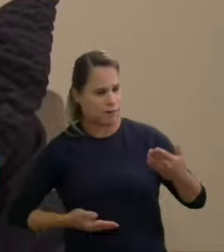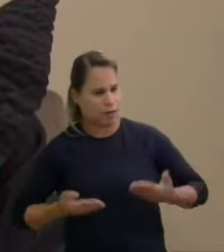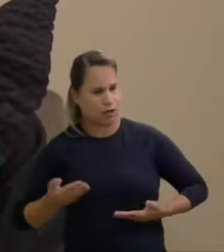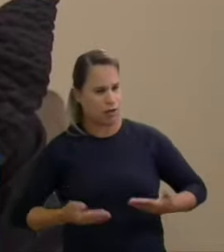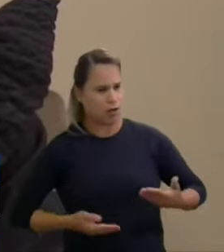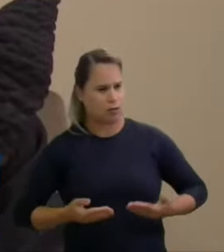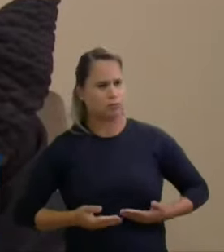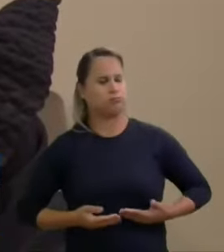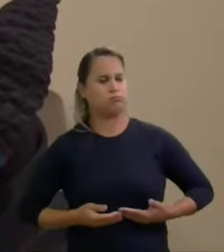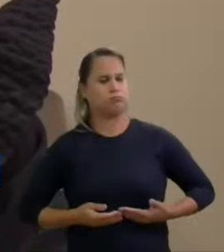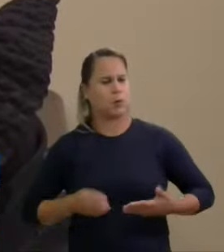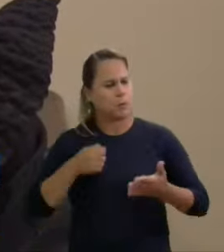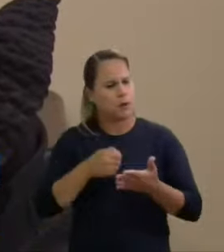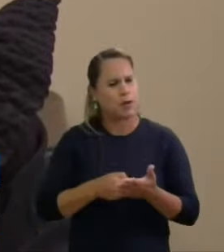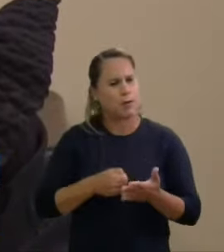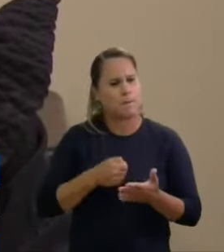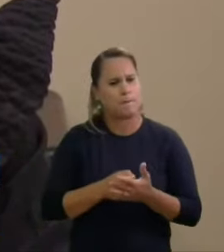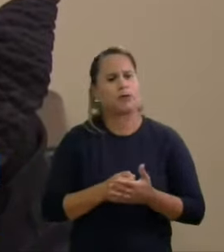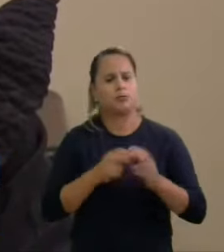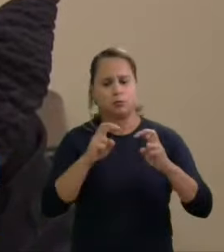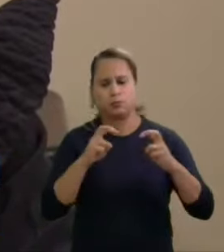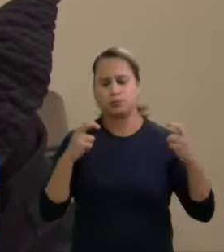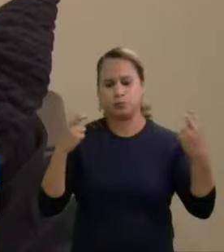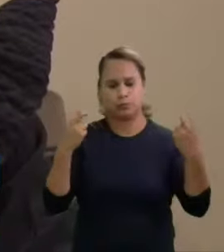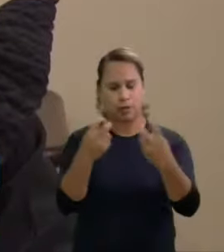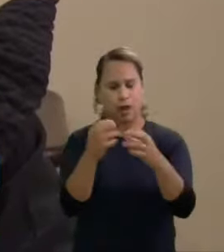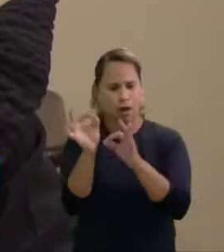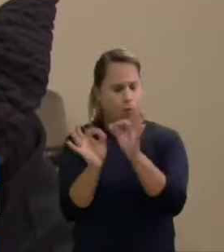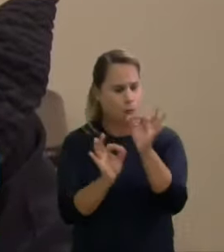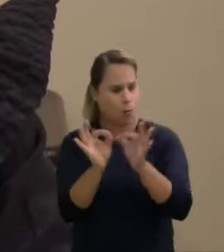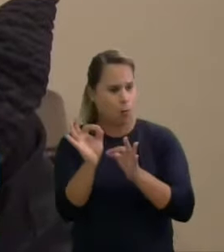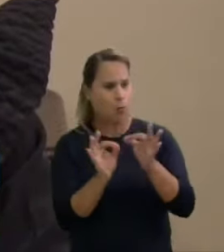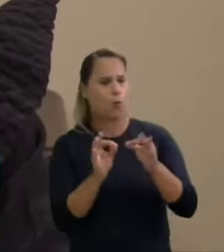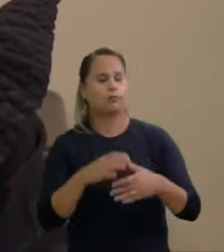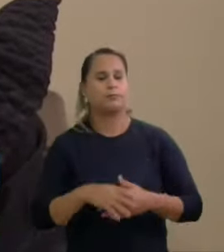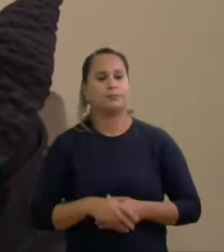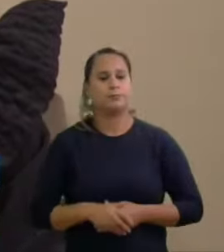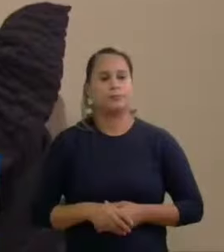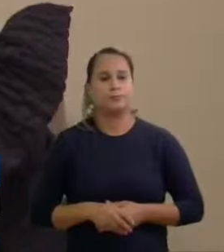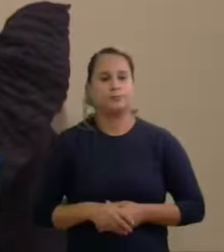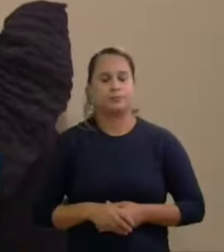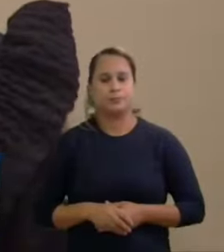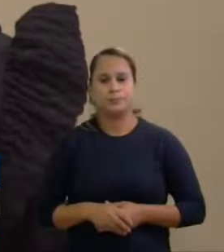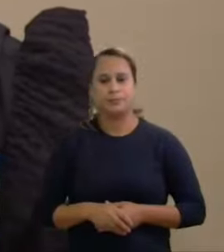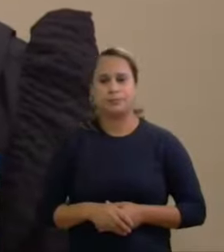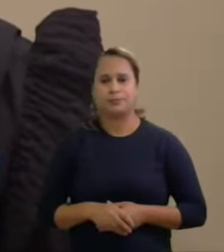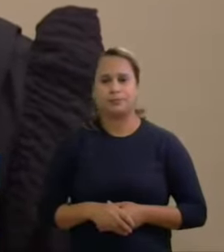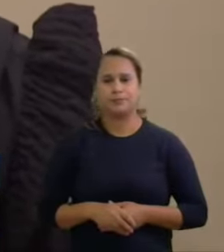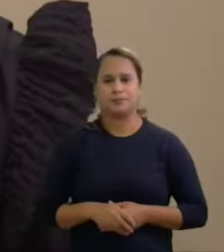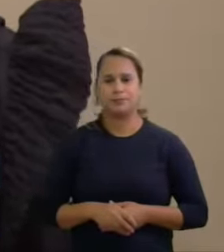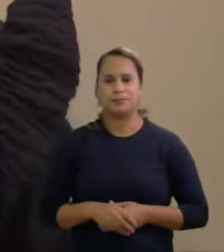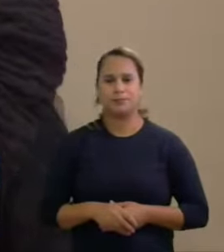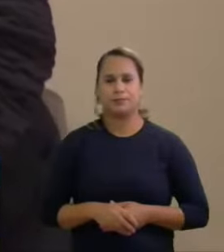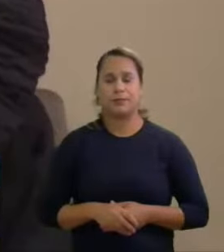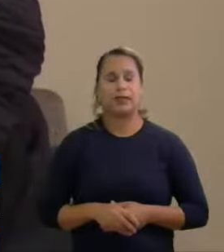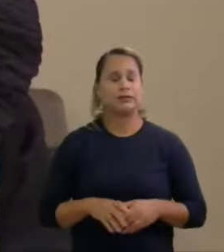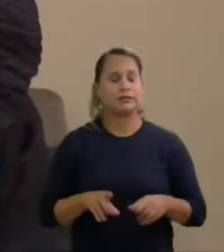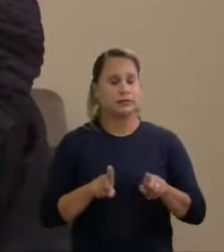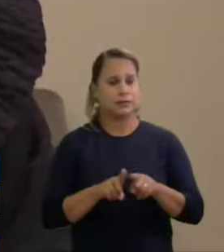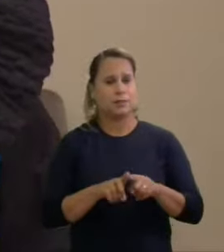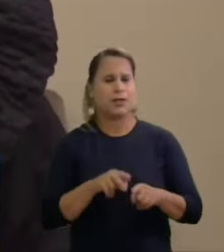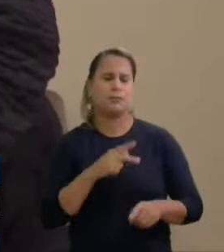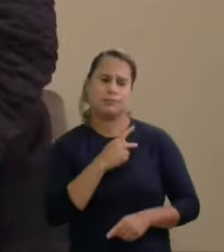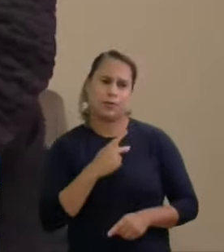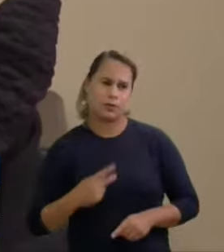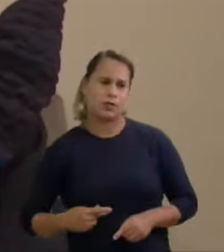Dani os cumprimentos também a procurad Regional Eleitoral Professor Dr Marcelo queria senhor presidente também fazer e acho